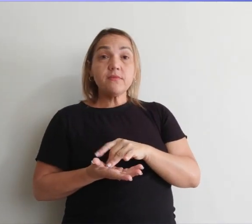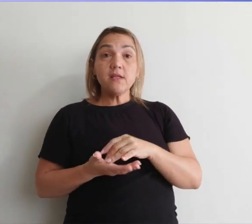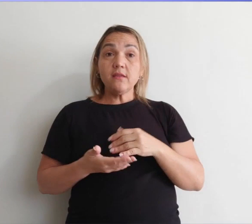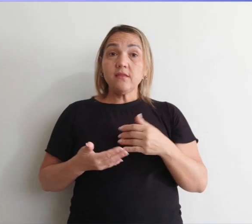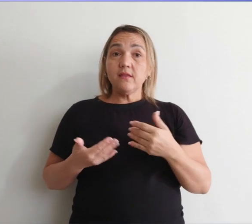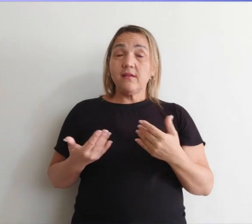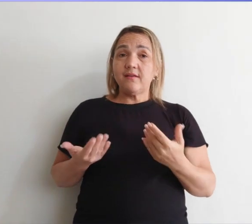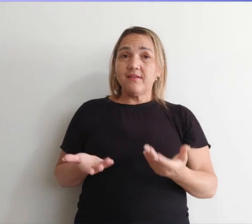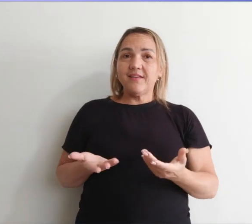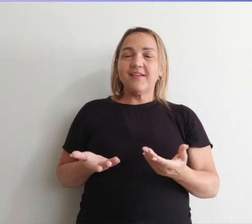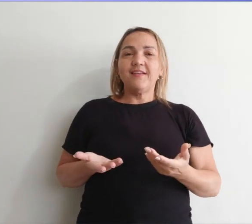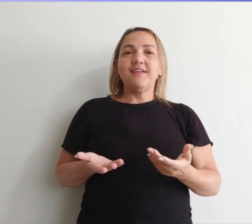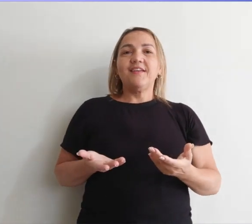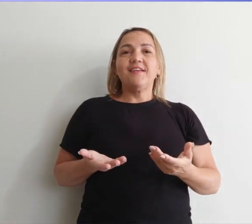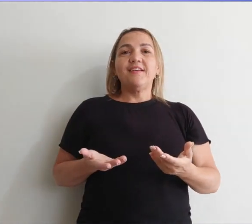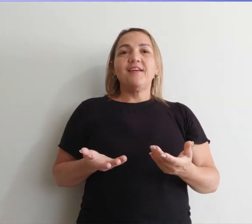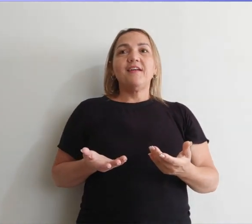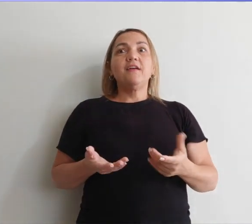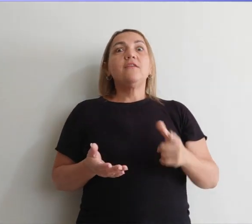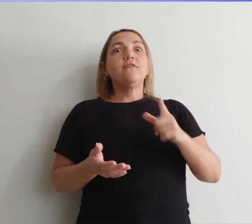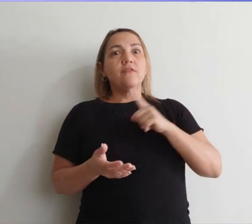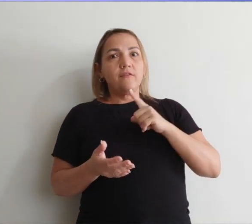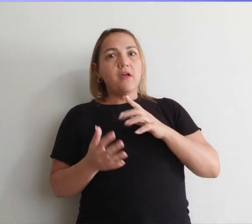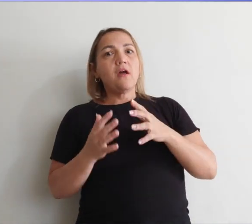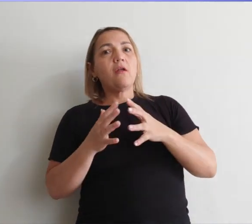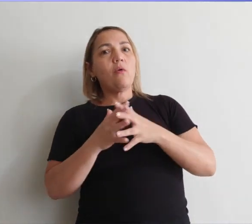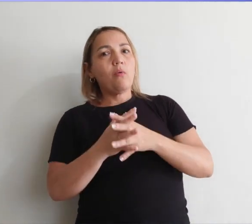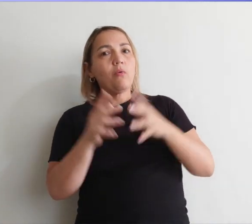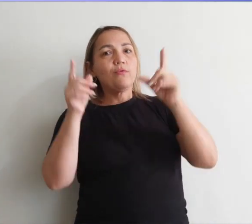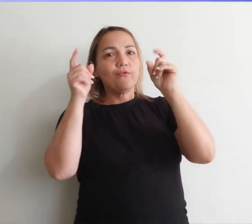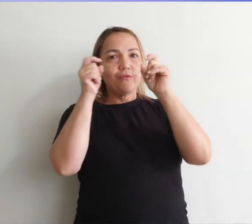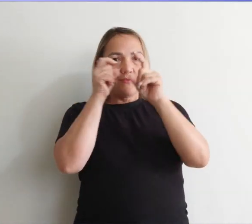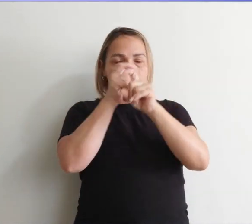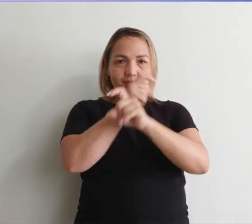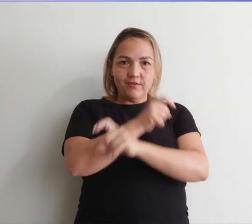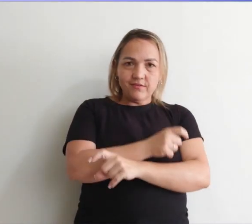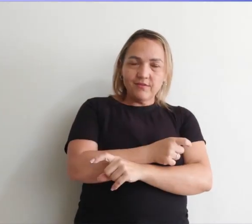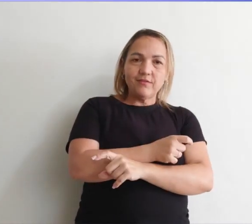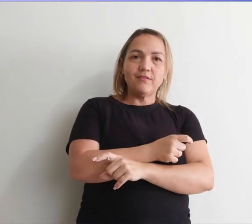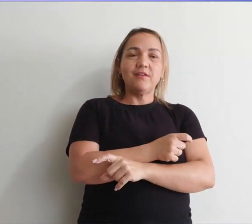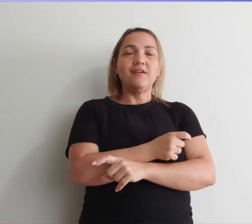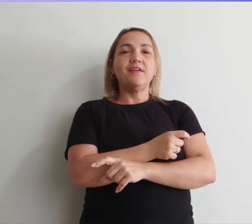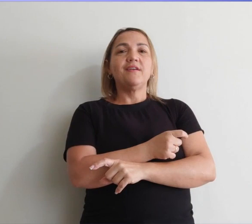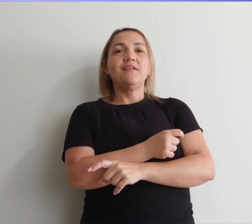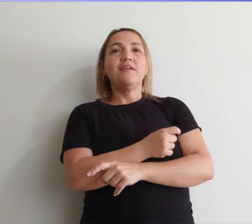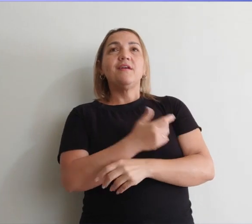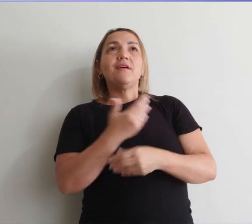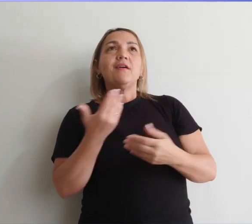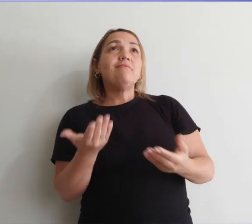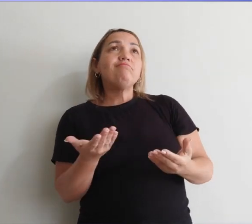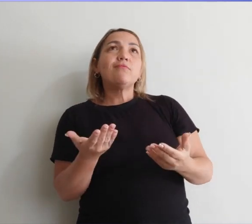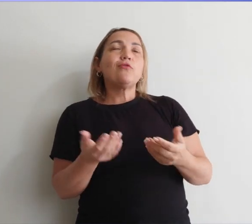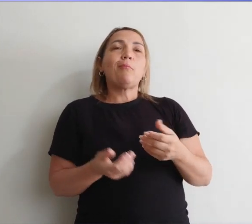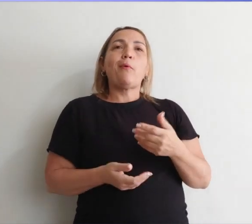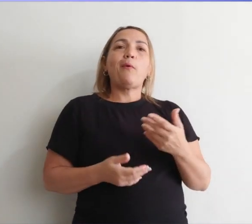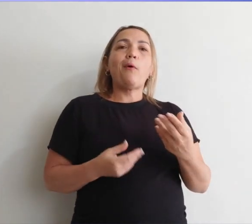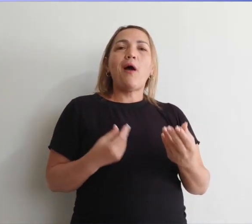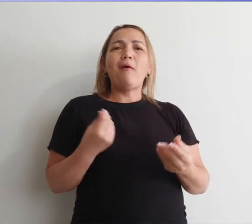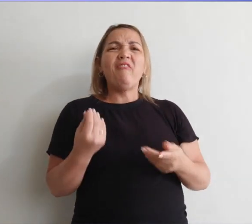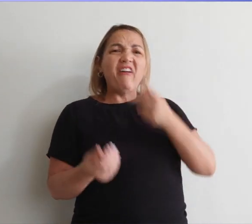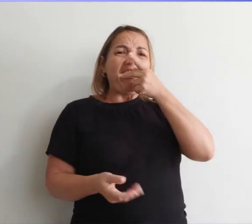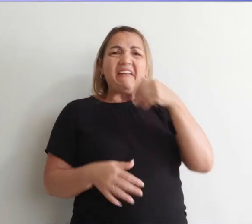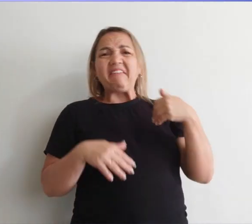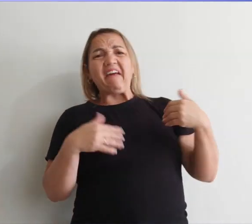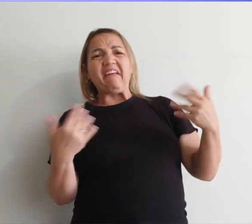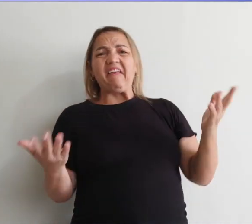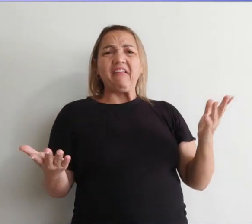E a gente viu aí algumas coisas complicadas, né? De que, não, e daí, né? Alguns